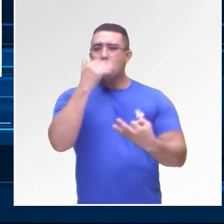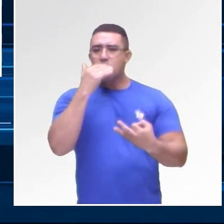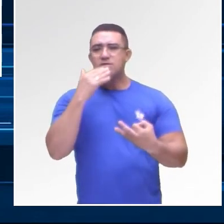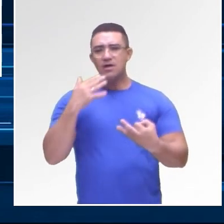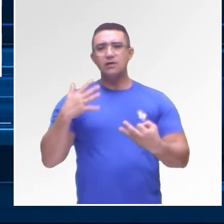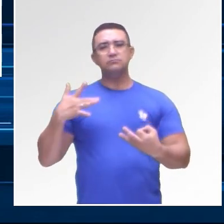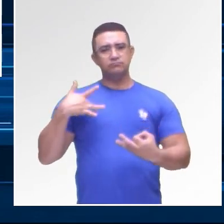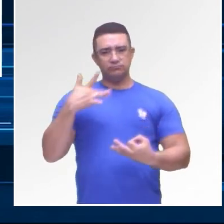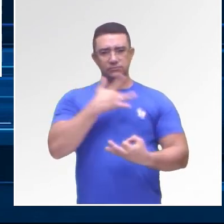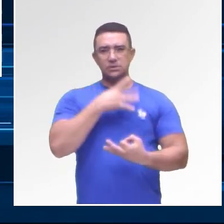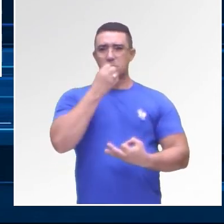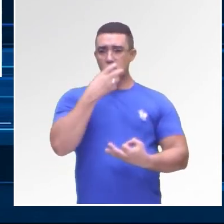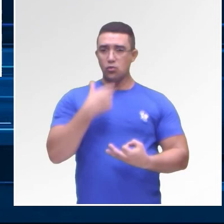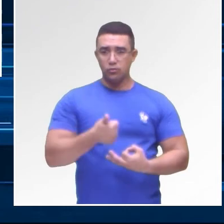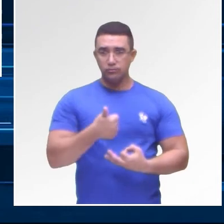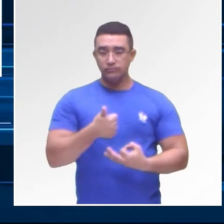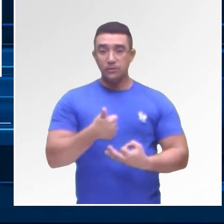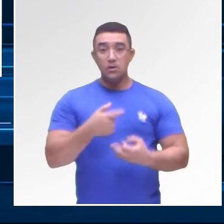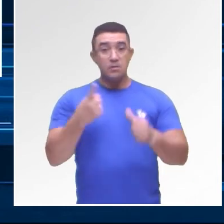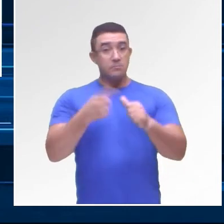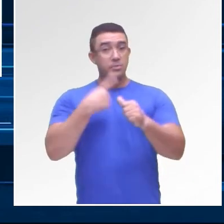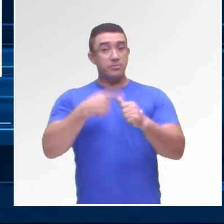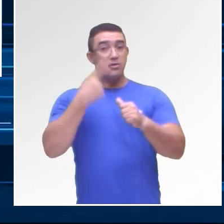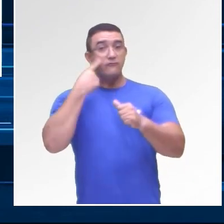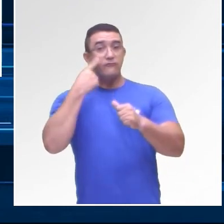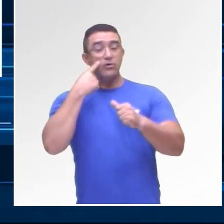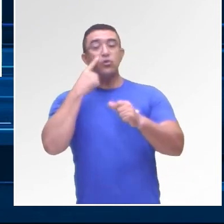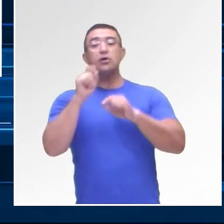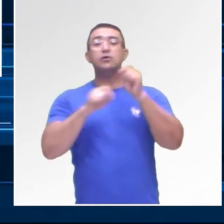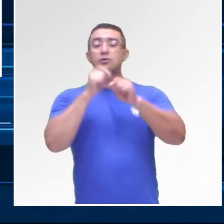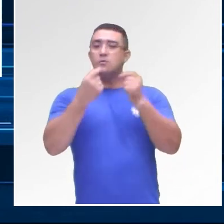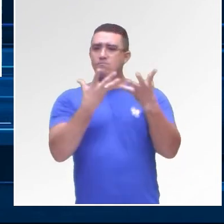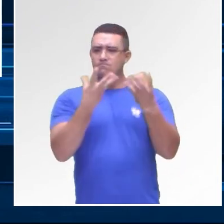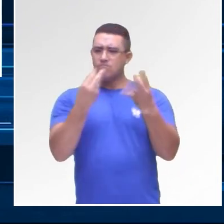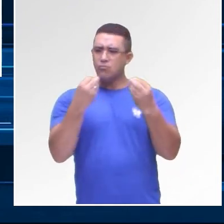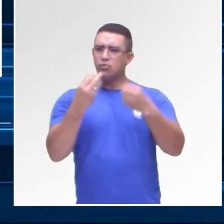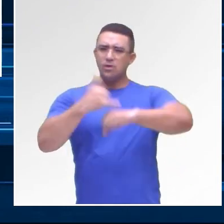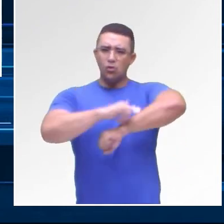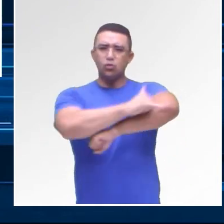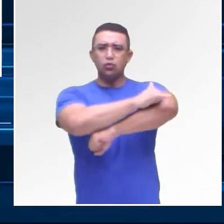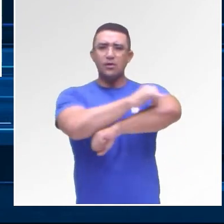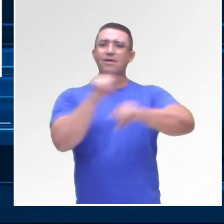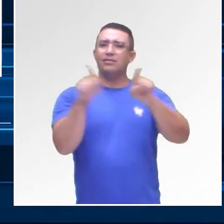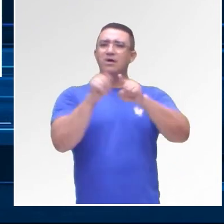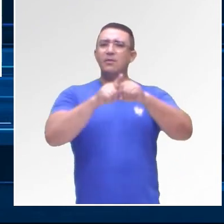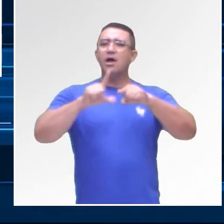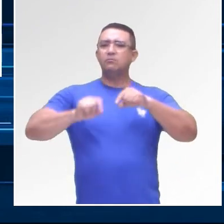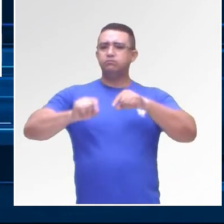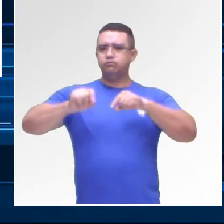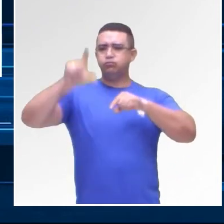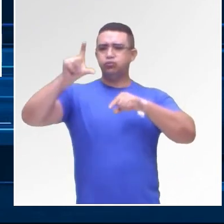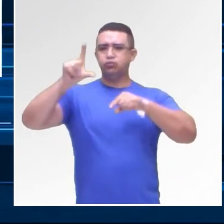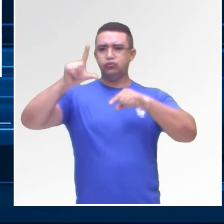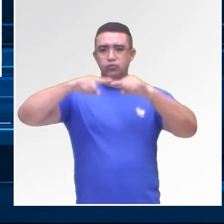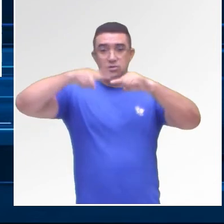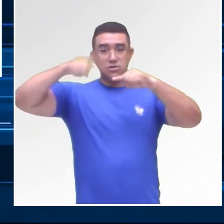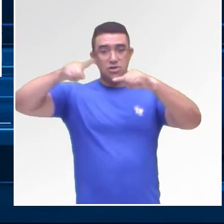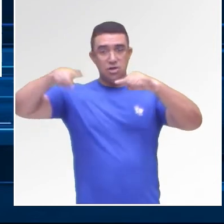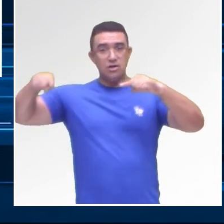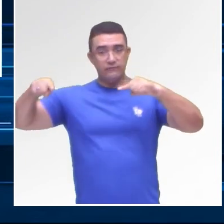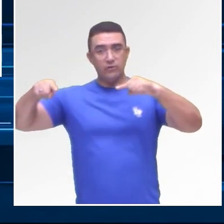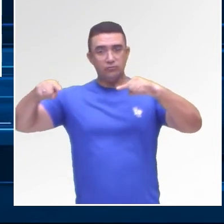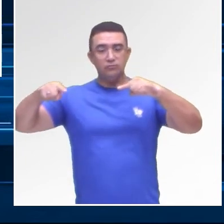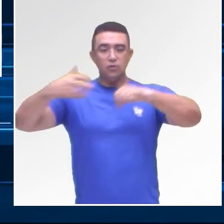percebe é o acúmulo de gordura e o aumento desses níveis, dessas gorduras, tanto o HDL quanto o